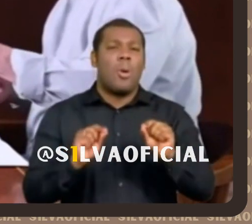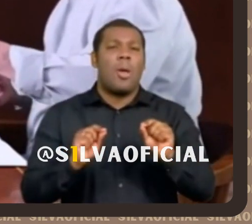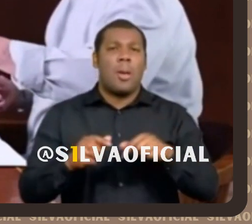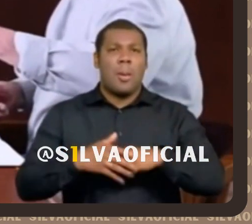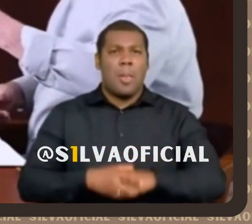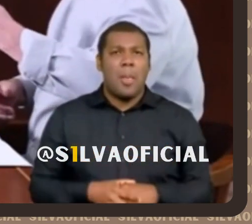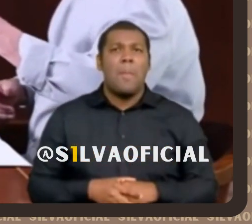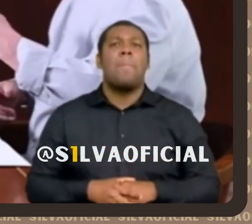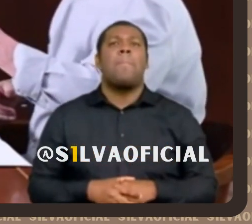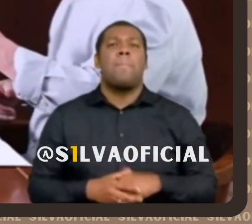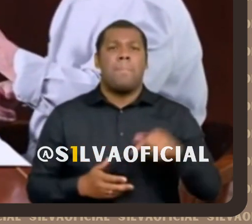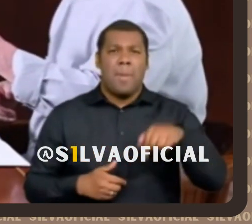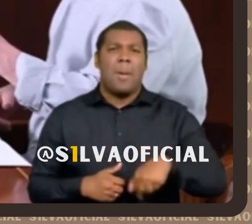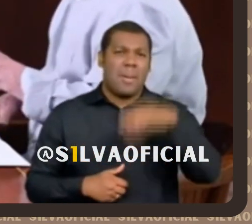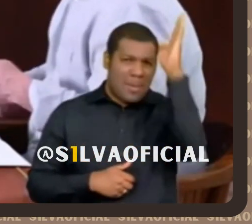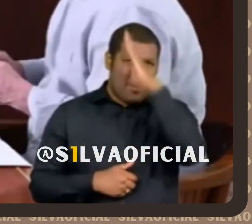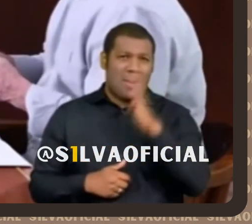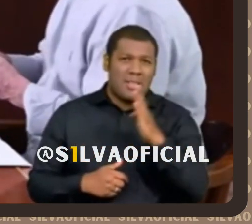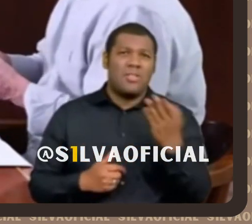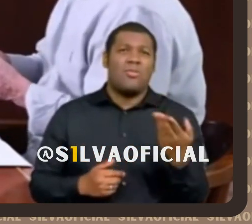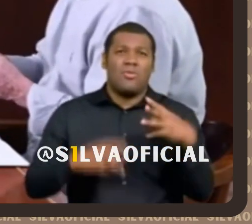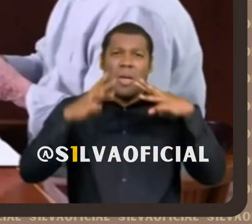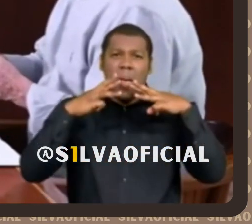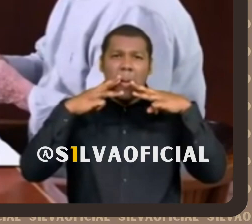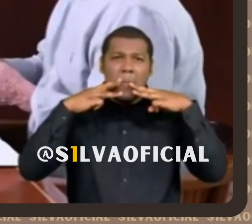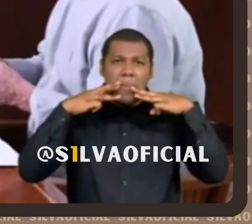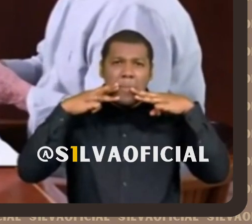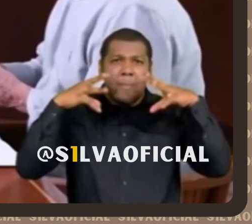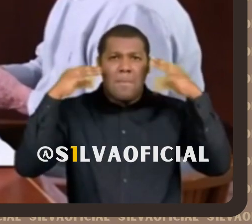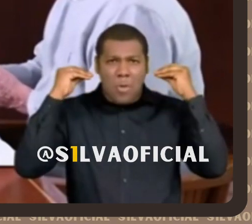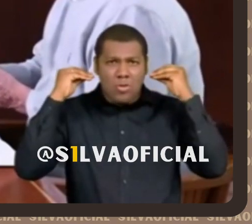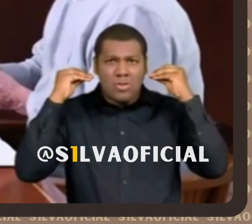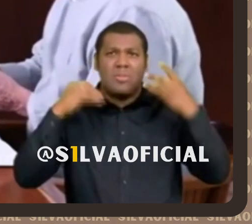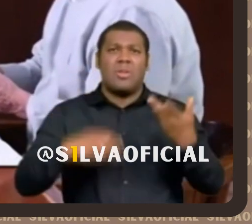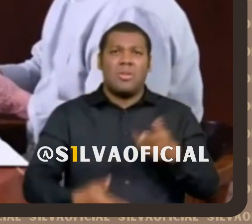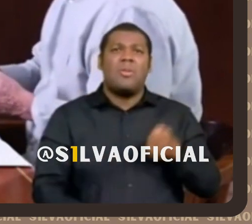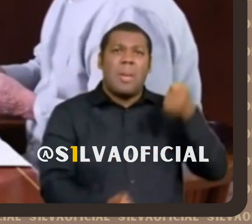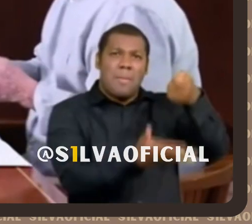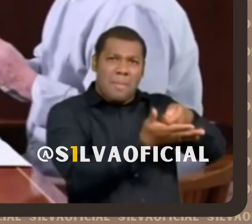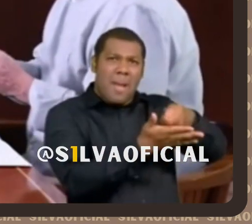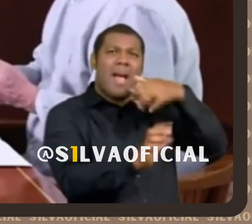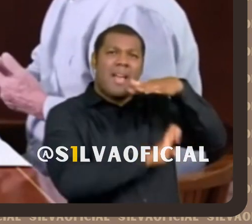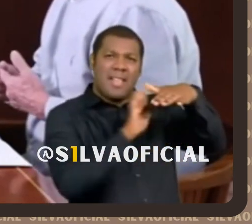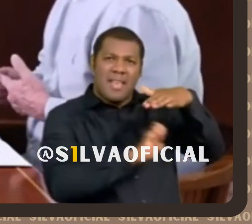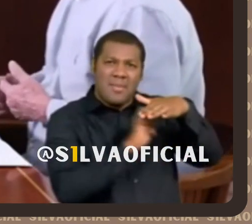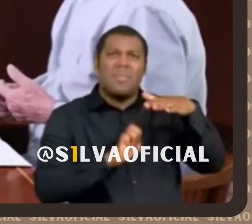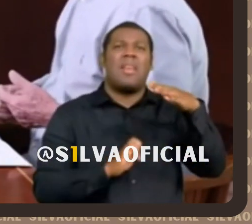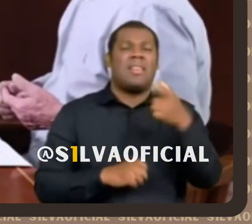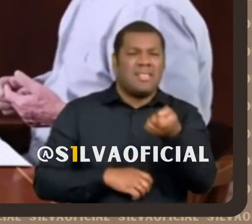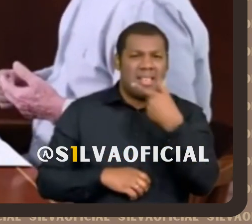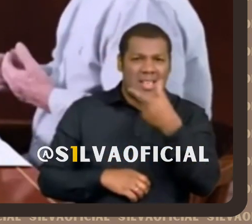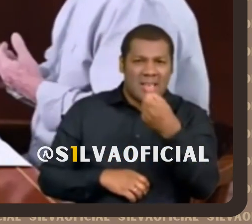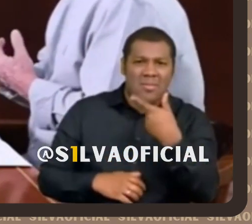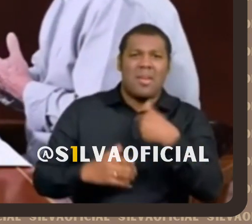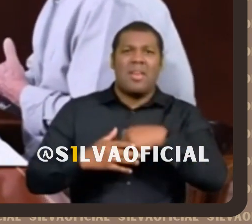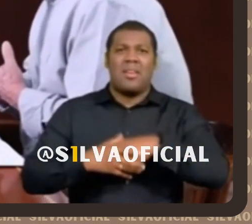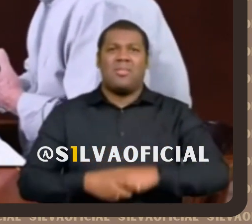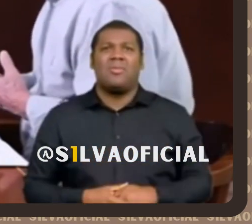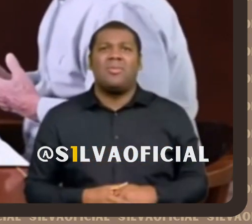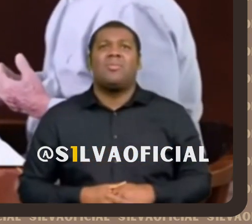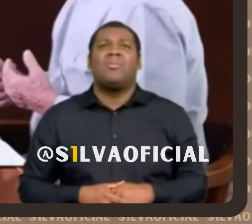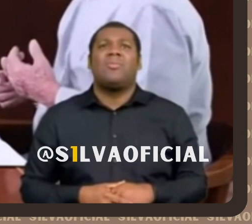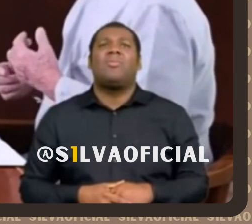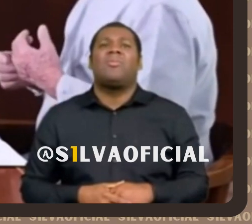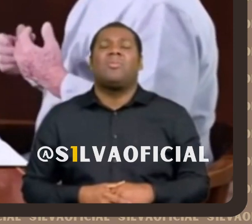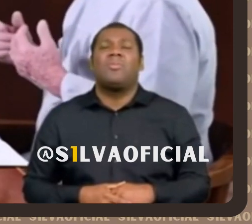fizemos em Moçambique com a empresa de remédio produzir antirretrovirais para combater a AIDS, porque a gente pode ajudar